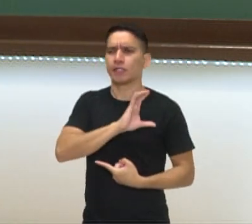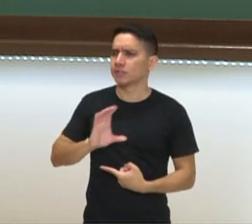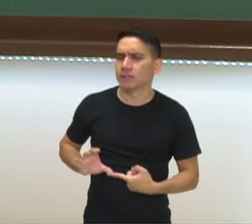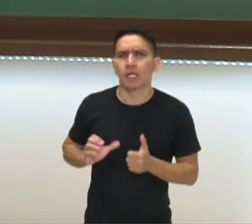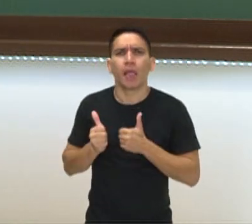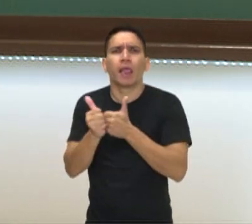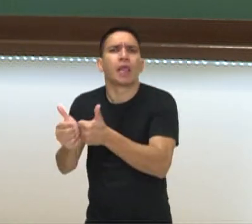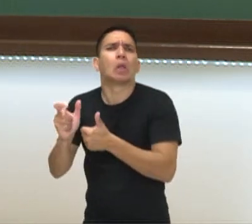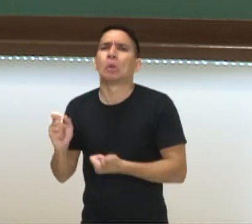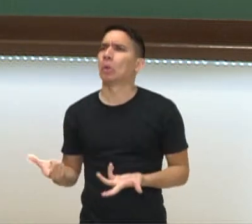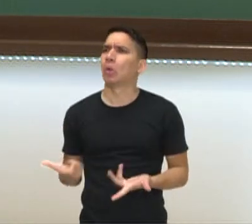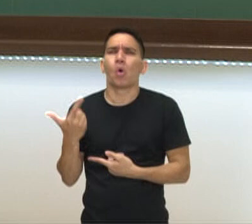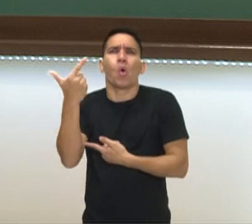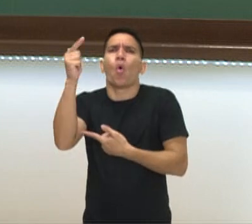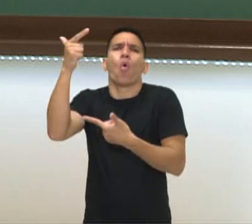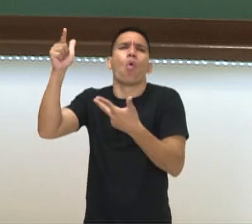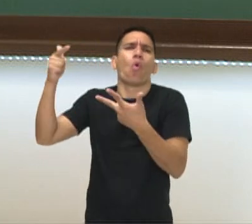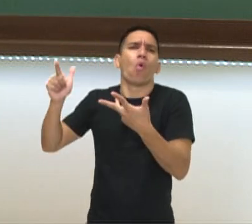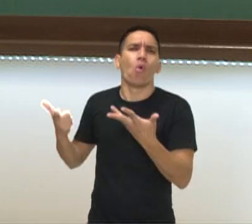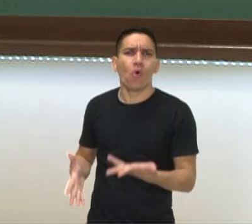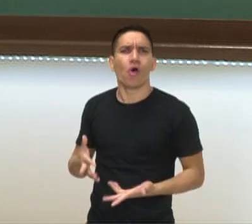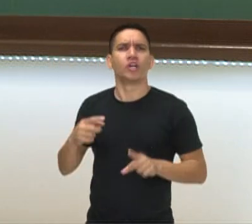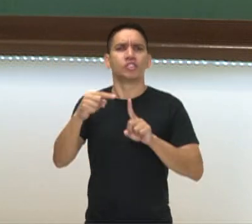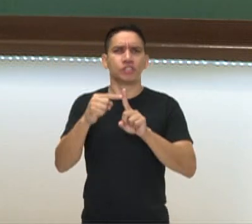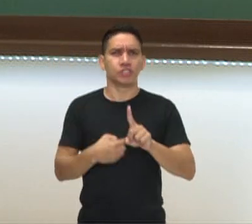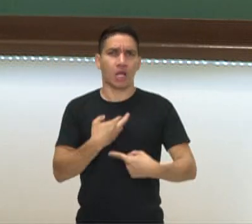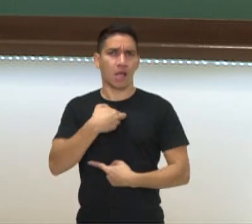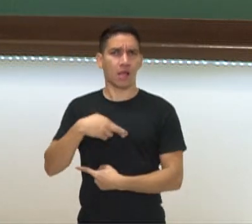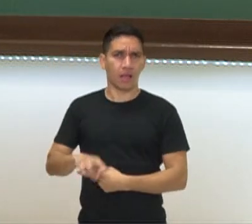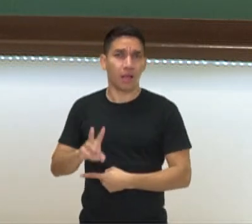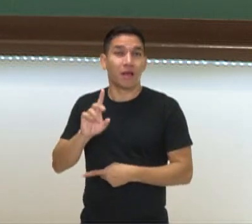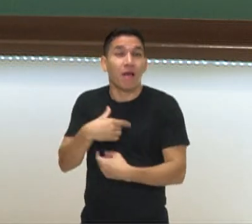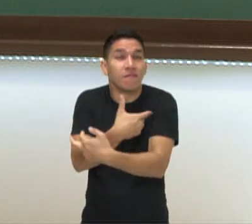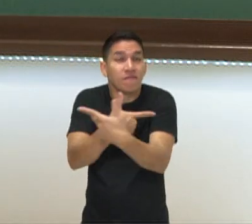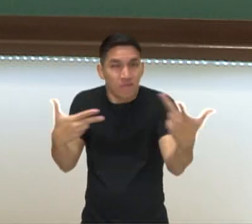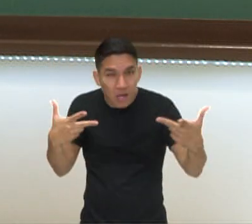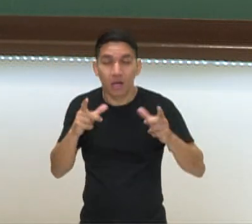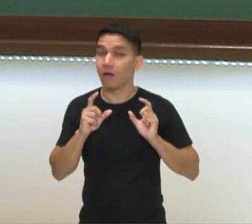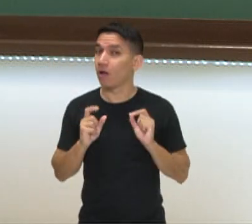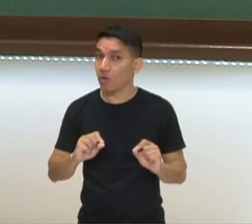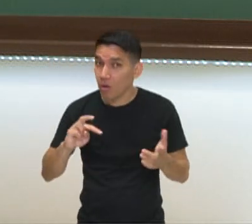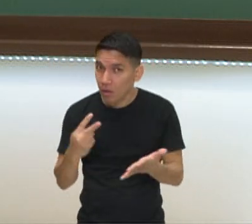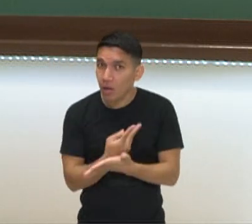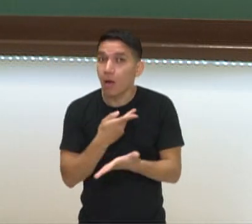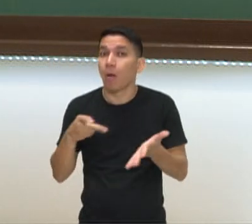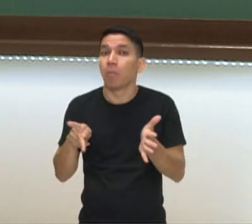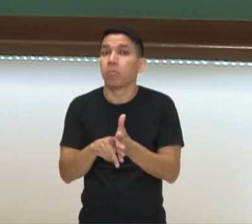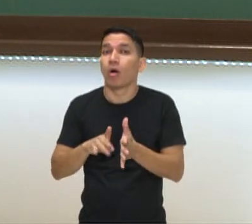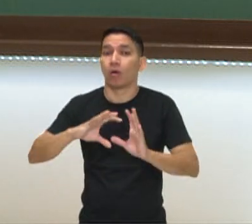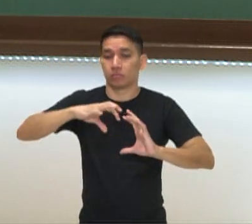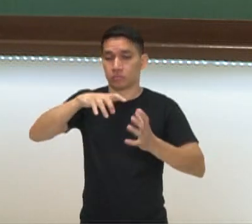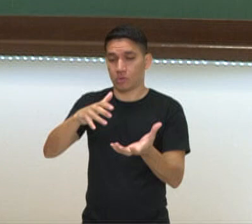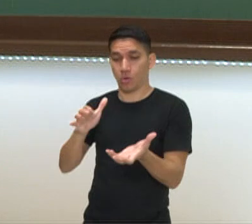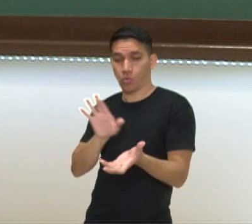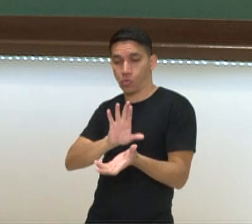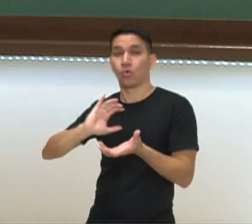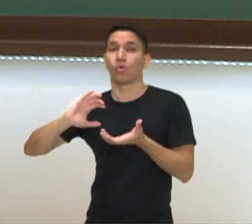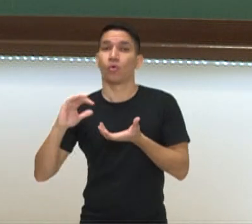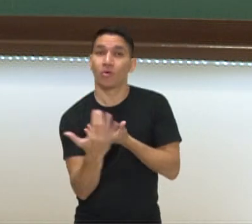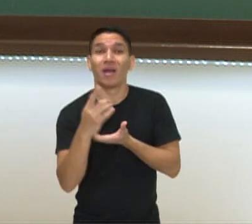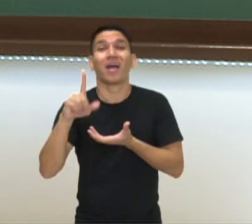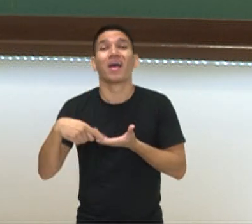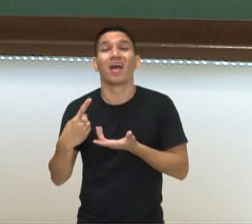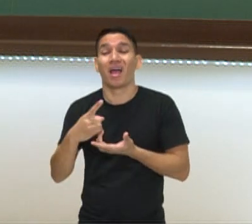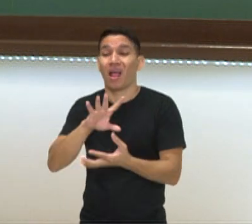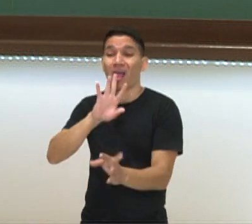cristianismo, no hinduísmo, no budismo, no xamanismo, aliás, em várias religiões de matriz ocidental e oriental são